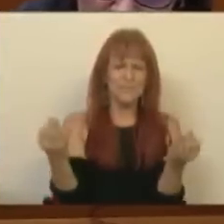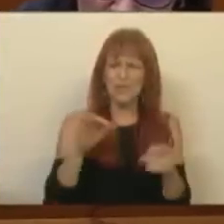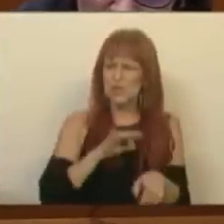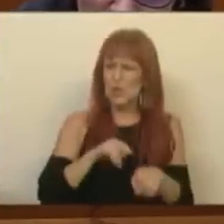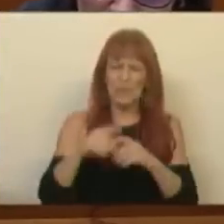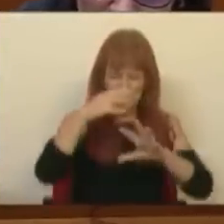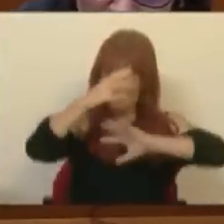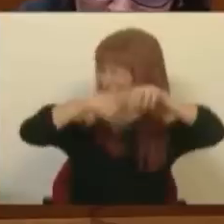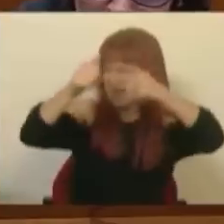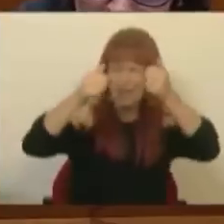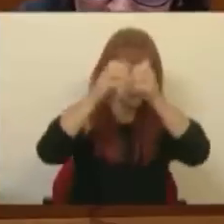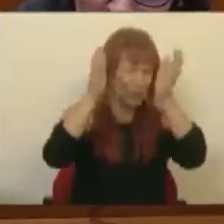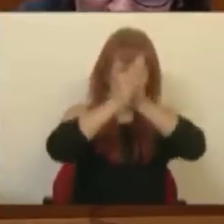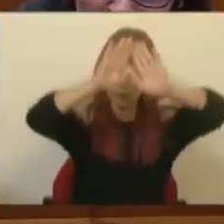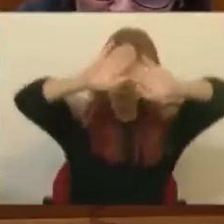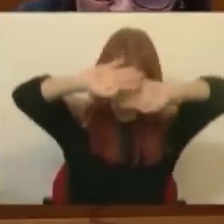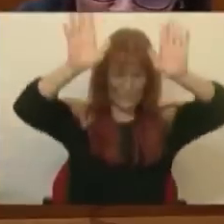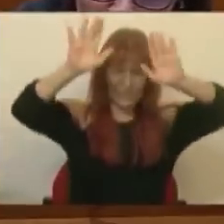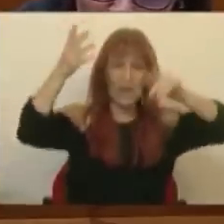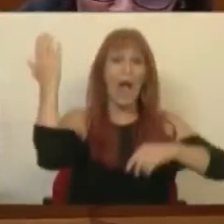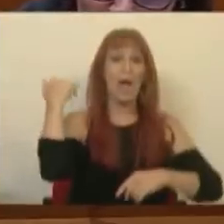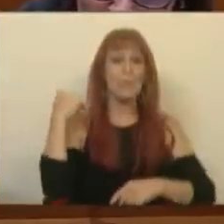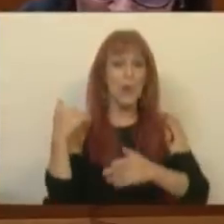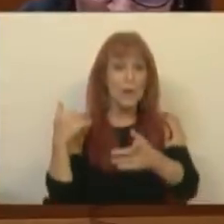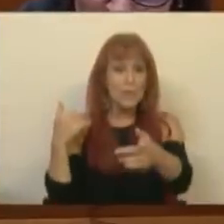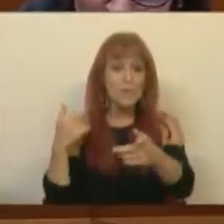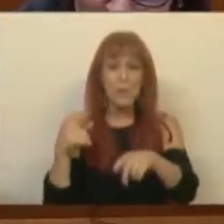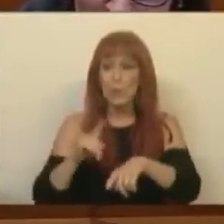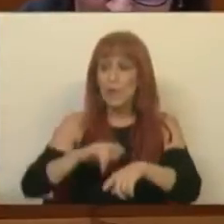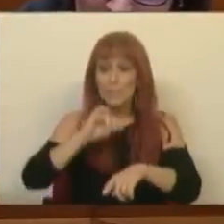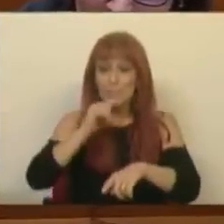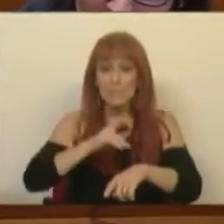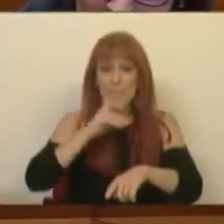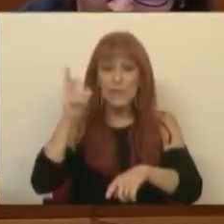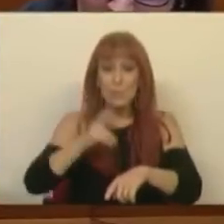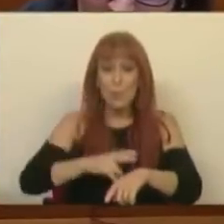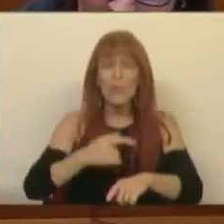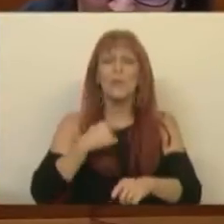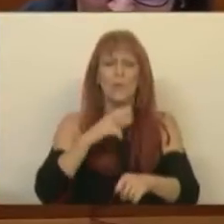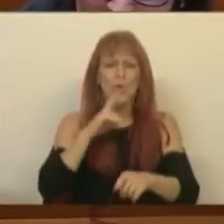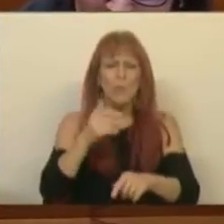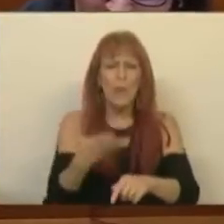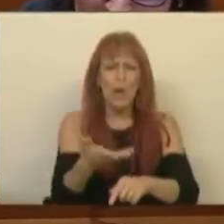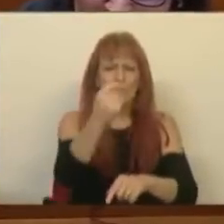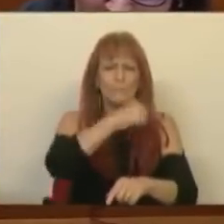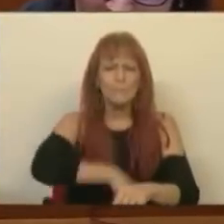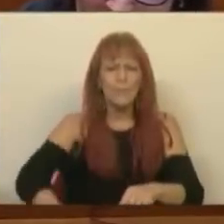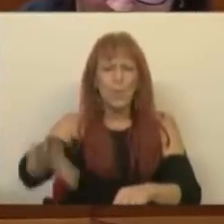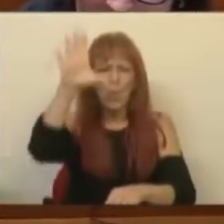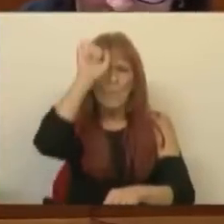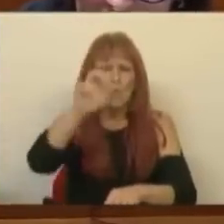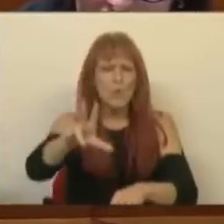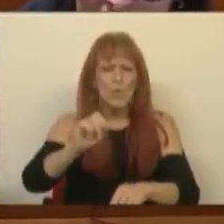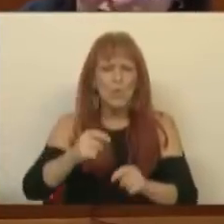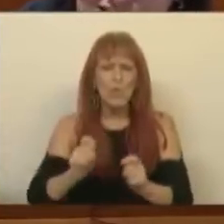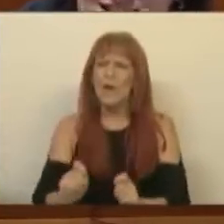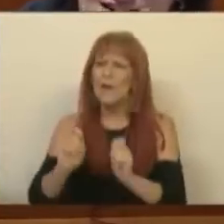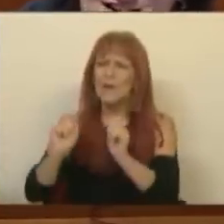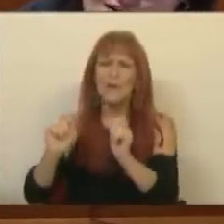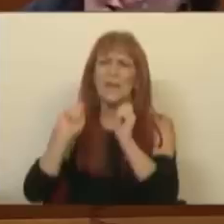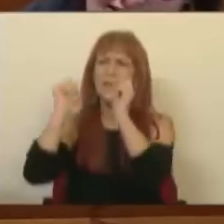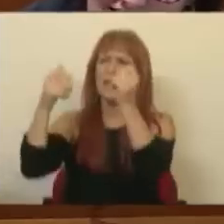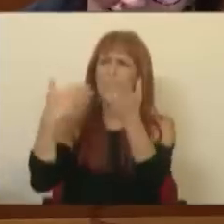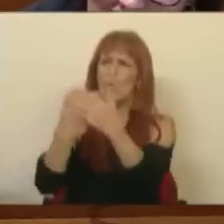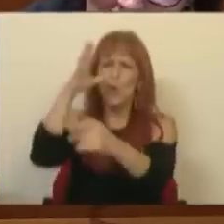Braga tudo eu acabo não tive tempo de responder vou responder agora o governo nunca nasce nunca